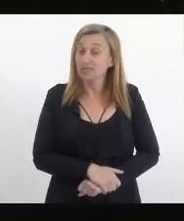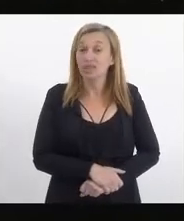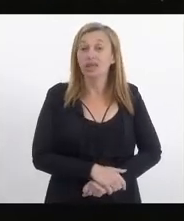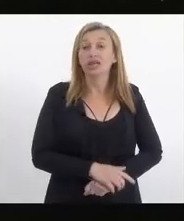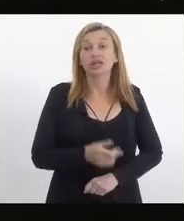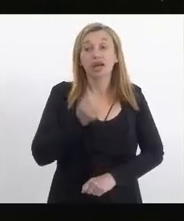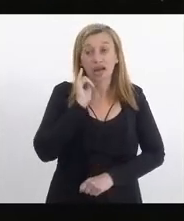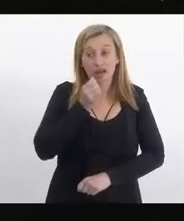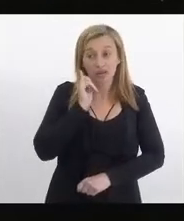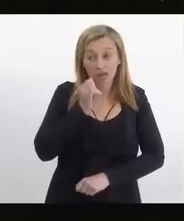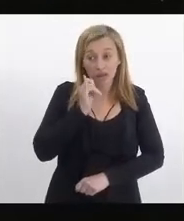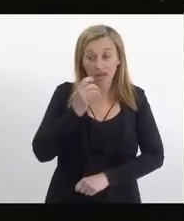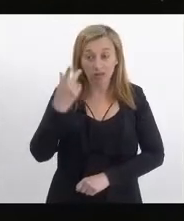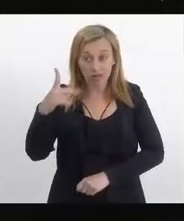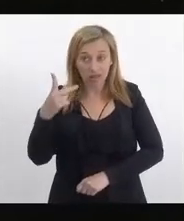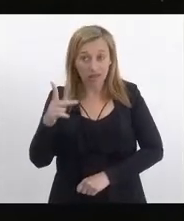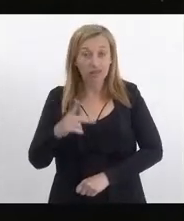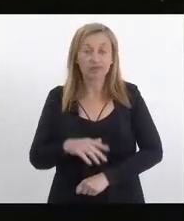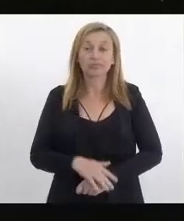os relatos